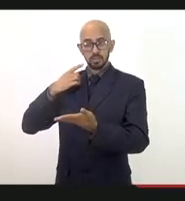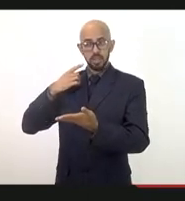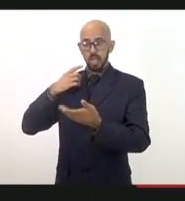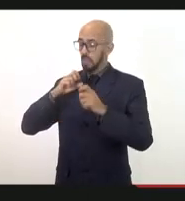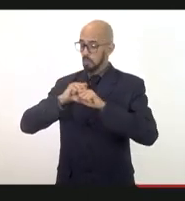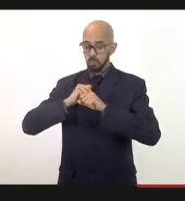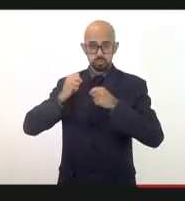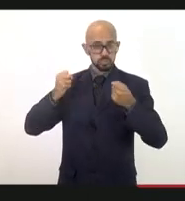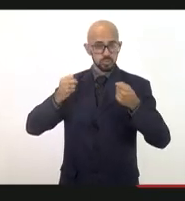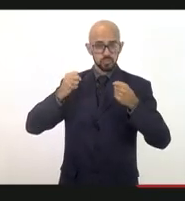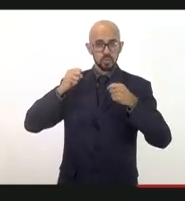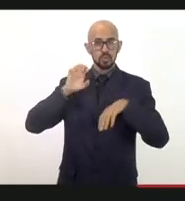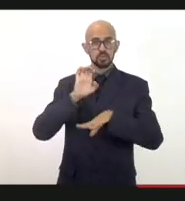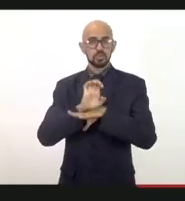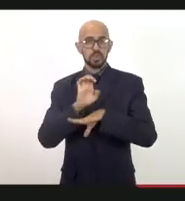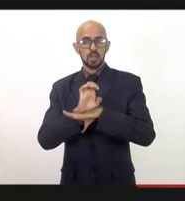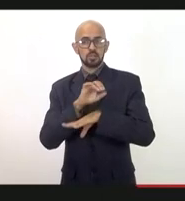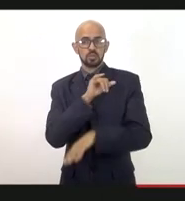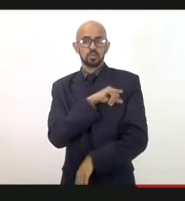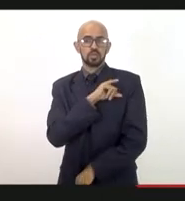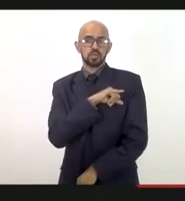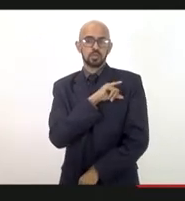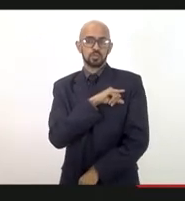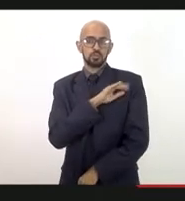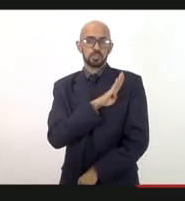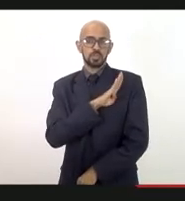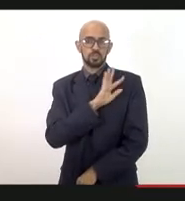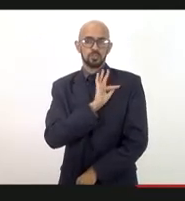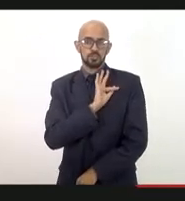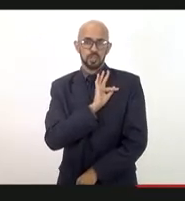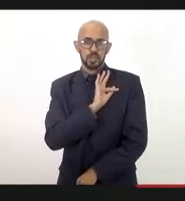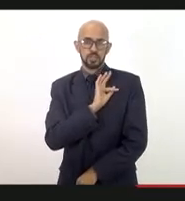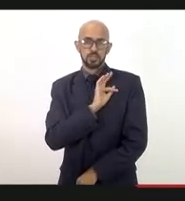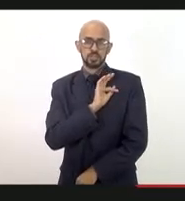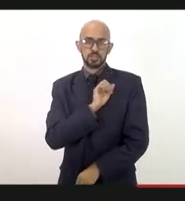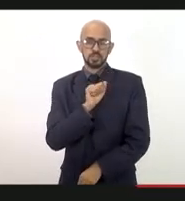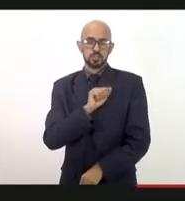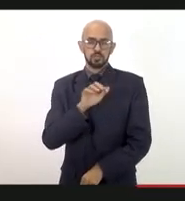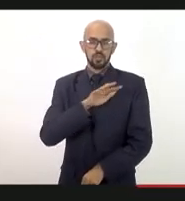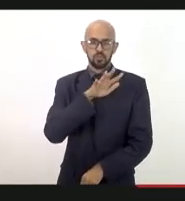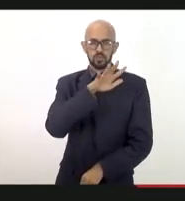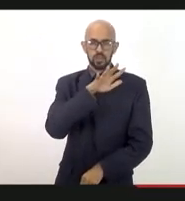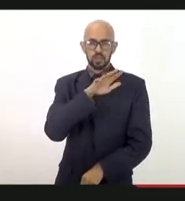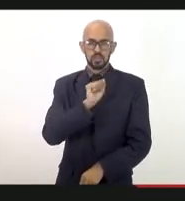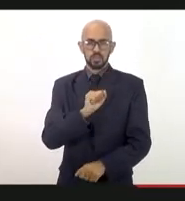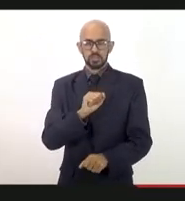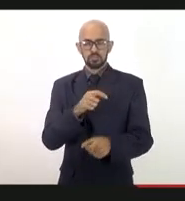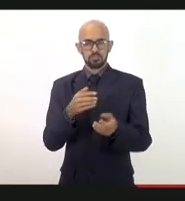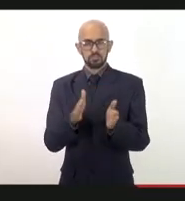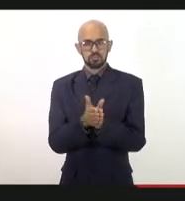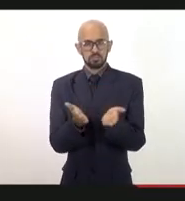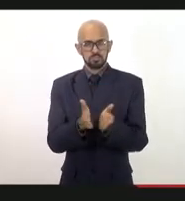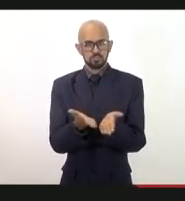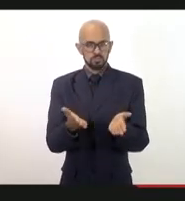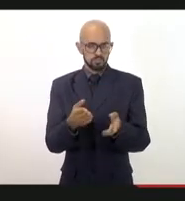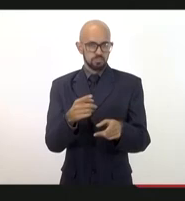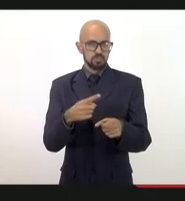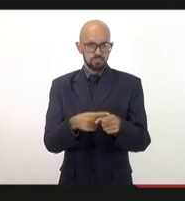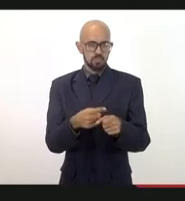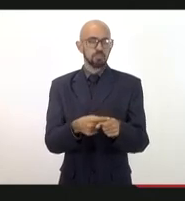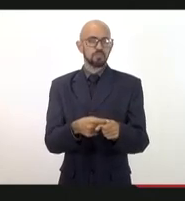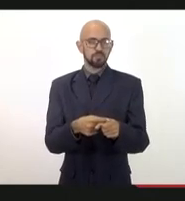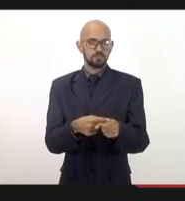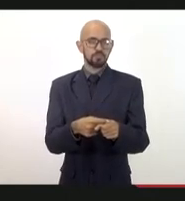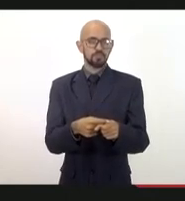estado do Rio de Janeiro, Baixada Fluminense, as comunidades, Rocinha, Jacarezinho, como foi dito